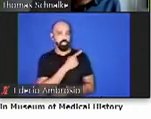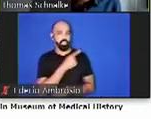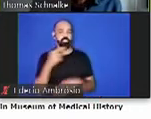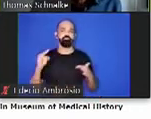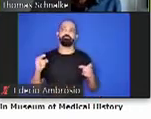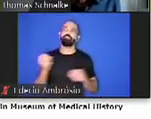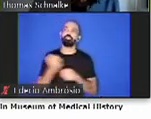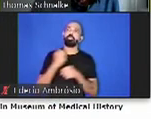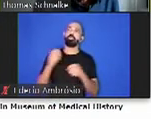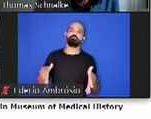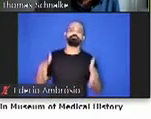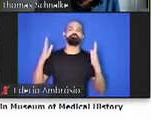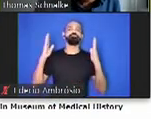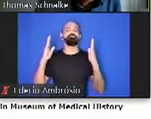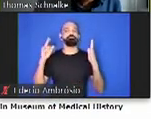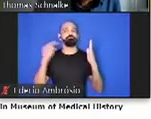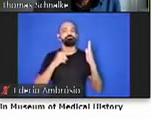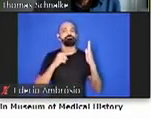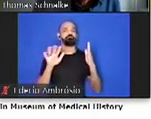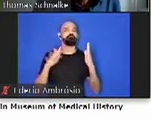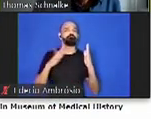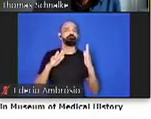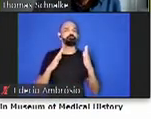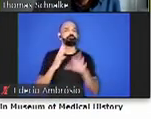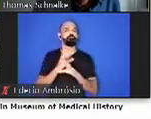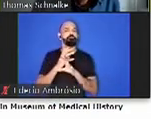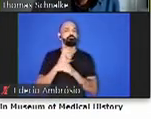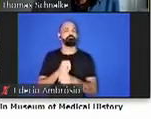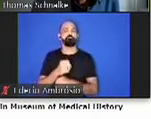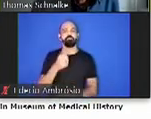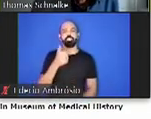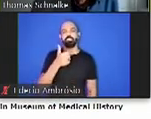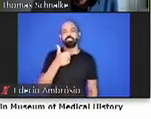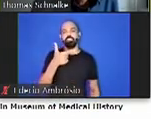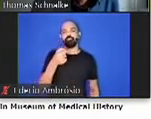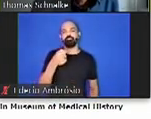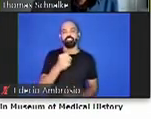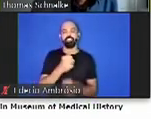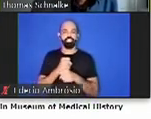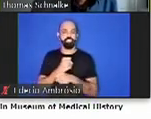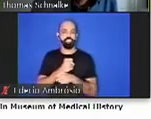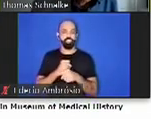histórico, tem aproximadamente 120 anos de idade.